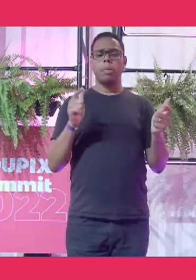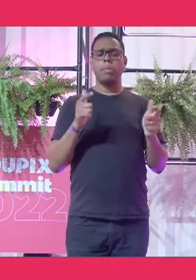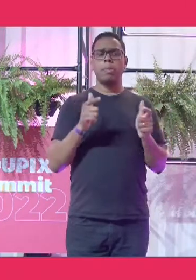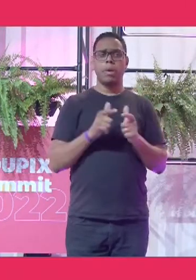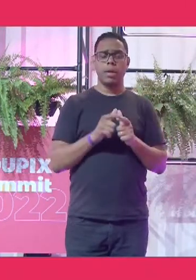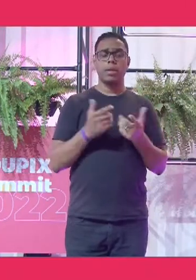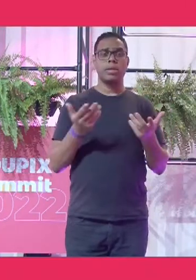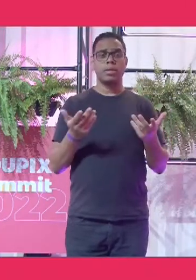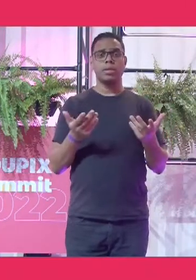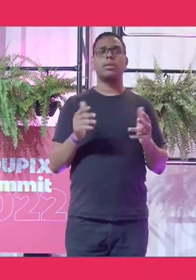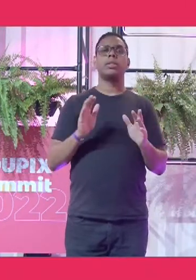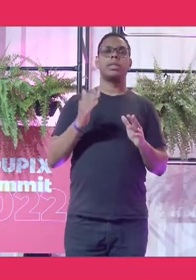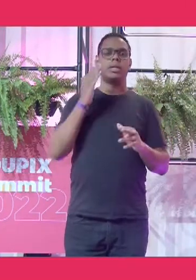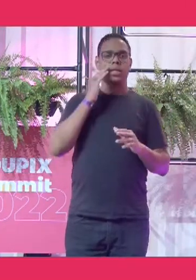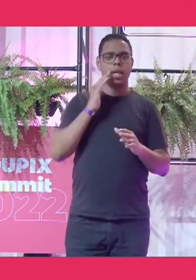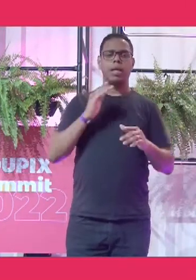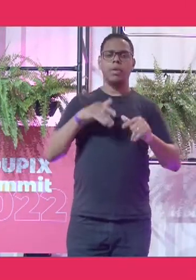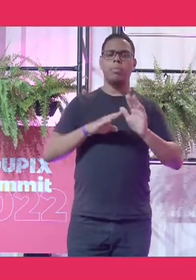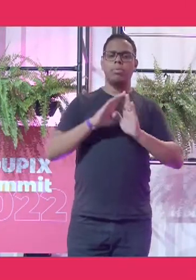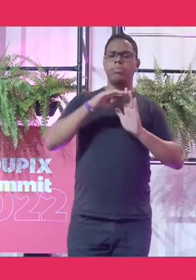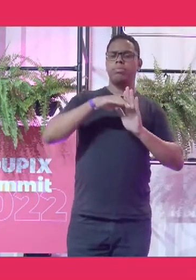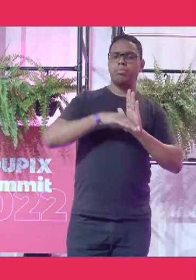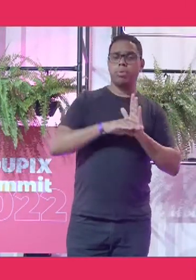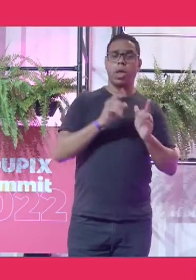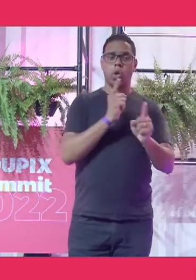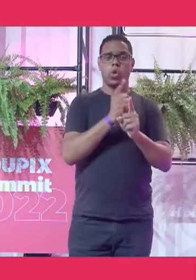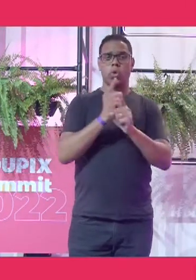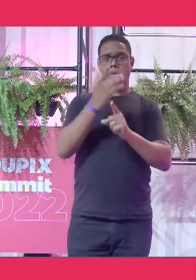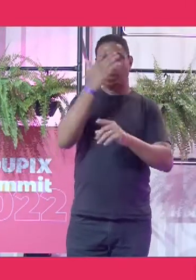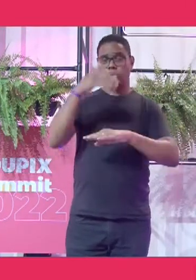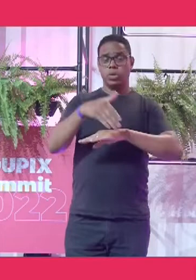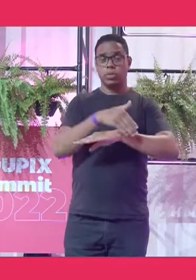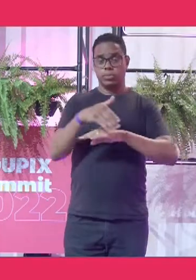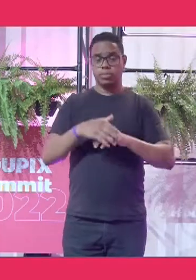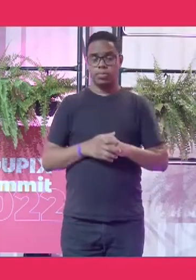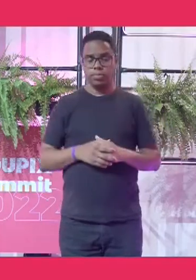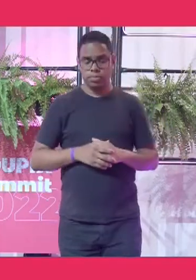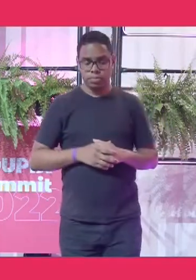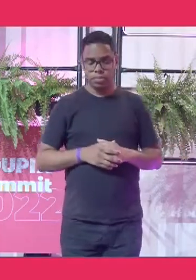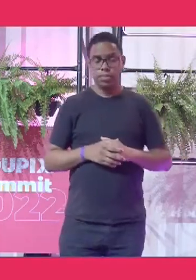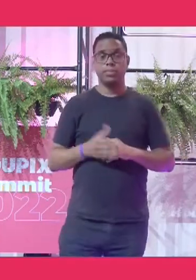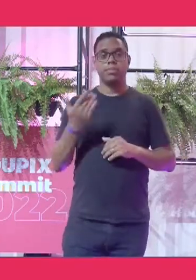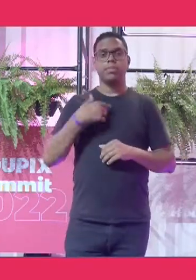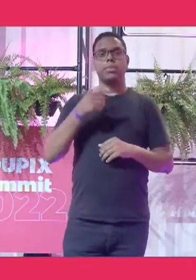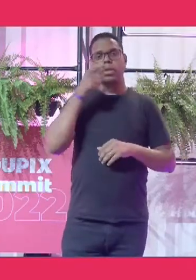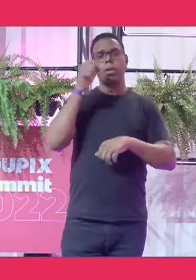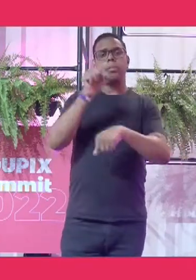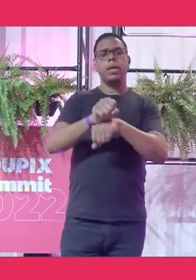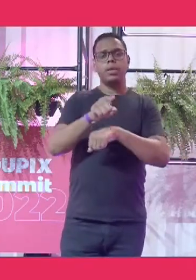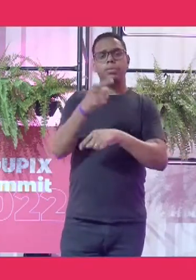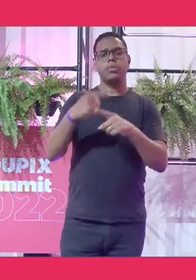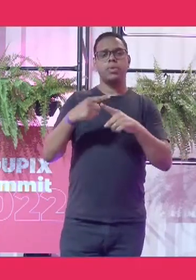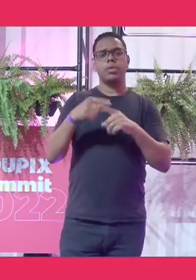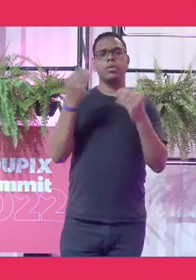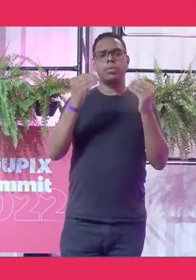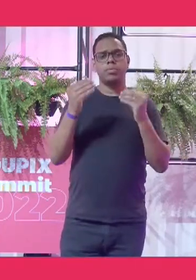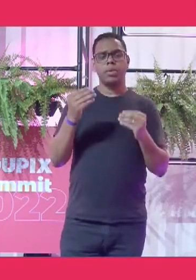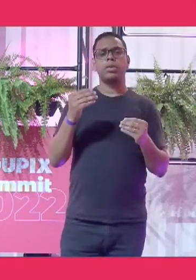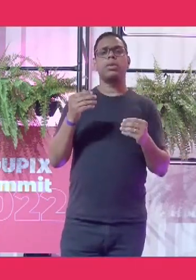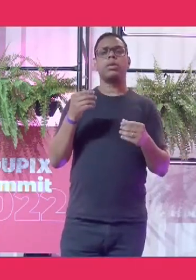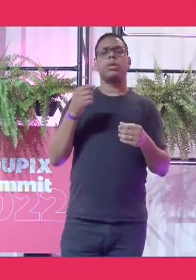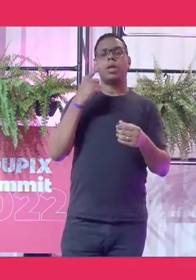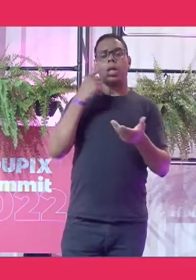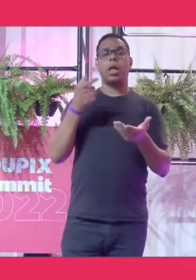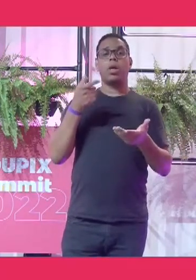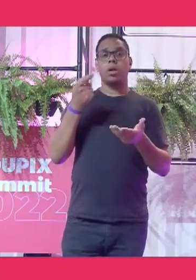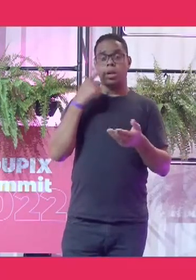E aí, entender isso... E aí, eu encontro pessoas na rua, principalmente agora, elas falam, nossa, eu tinha parado de te assistir porque você parou de militar muito,